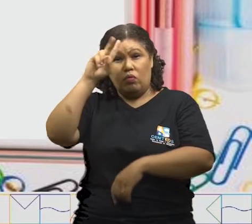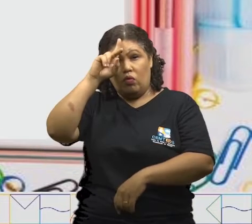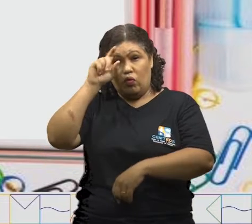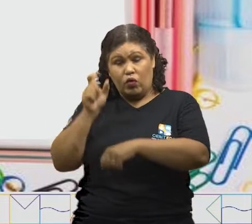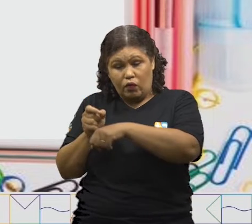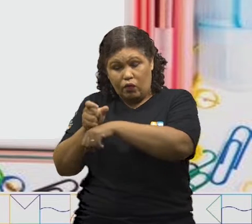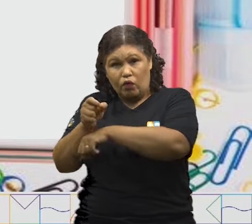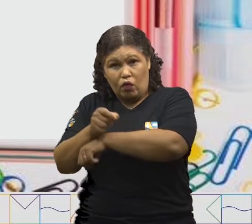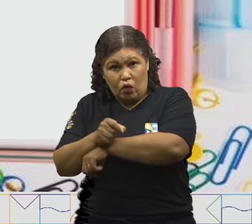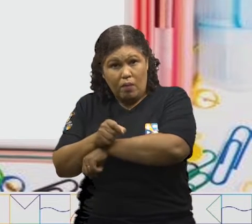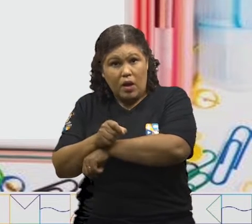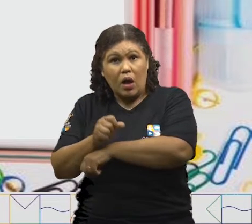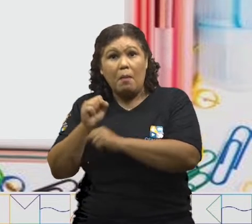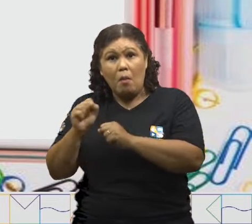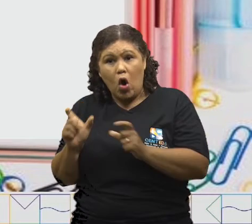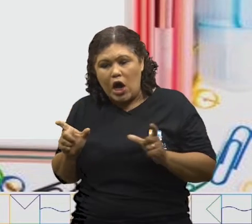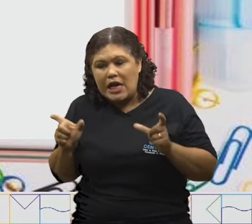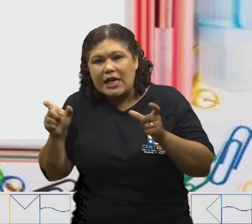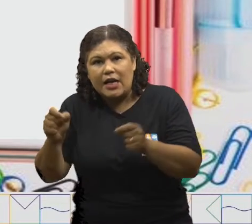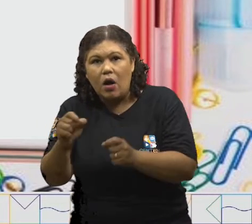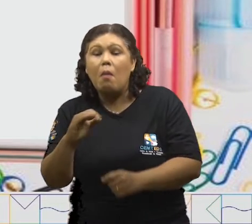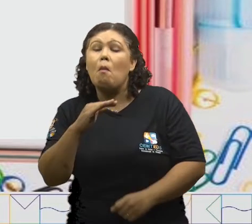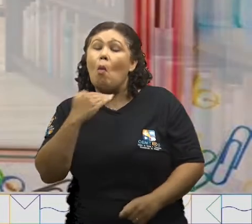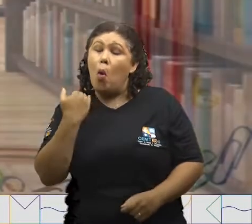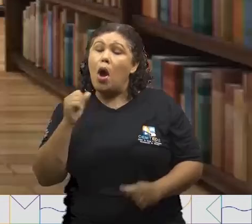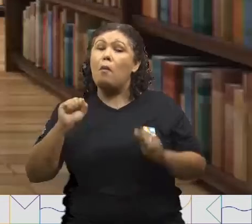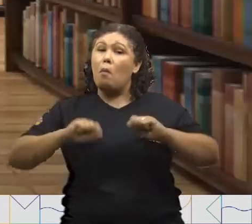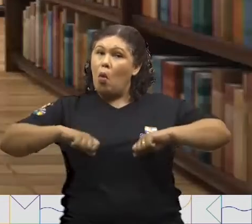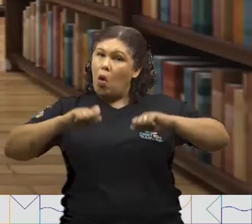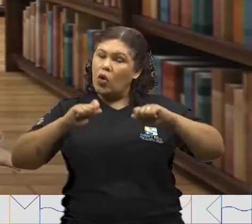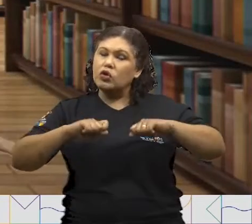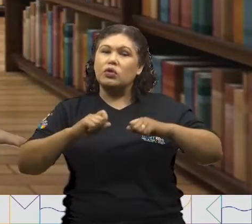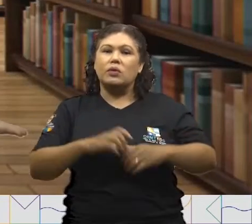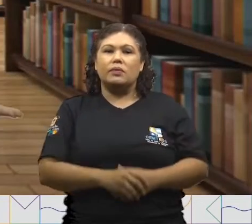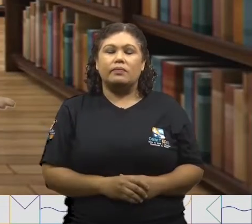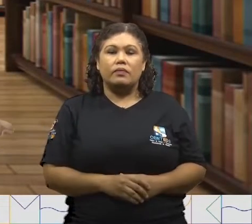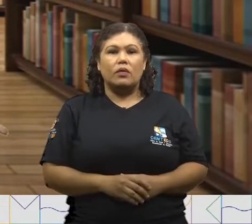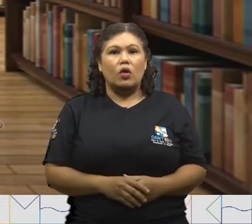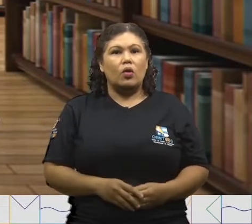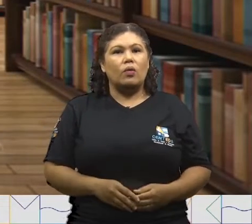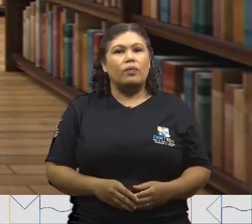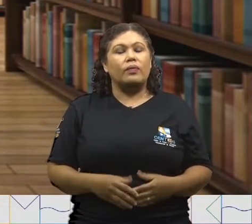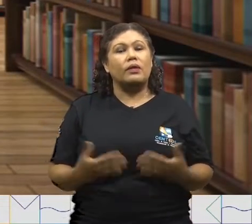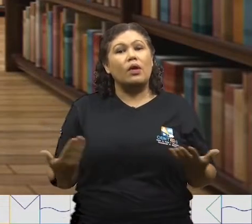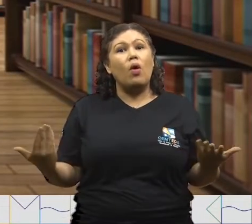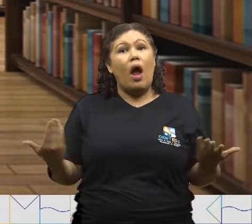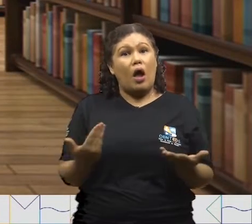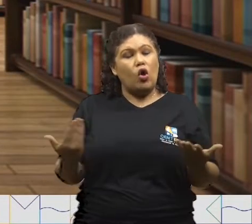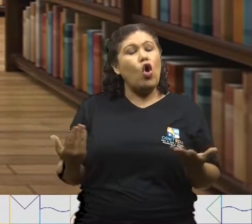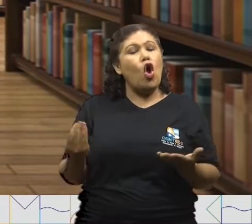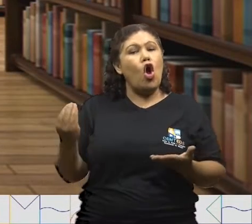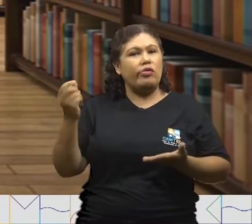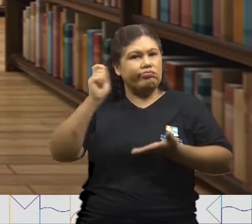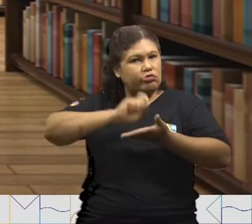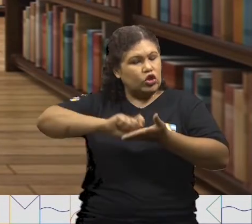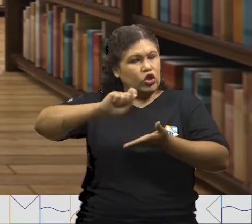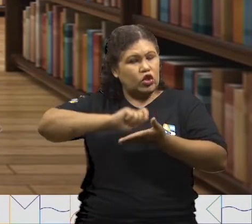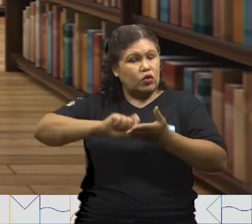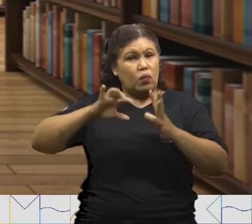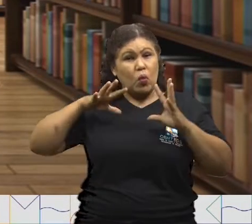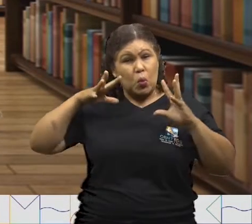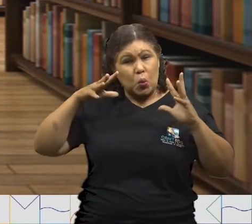Jumper com uma mordida fatal. Ufa! conseguimos escrever